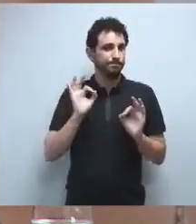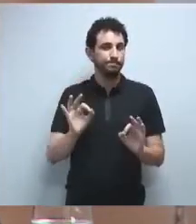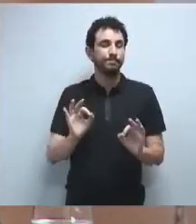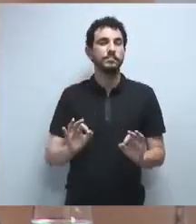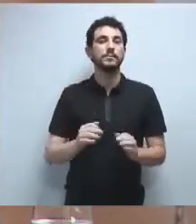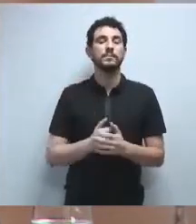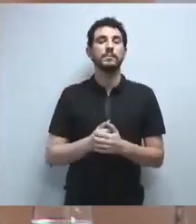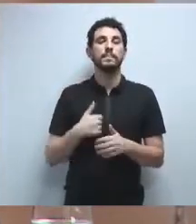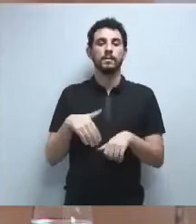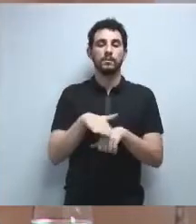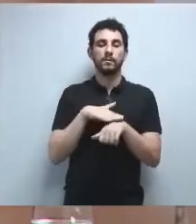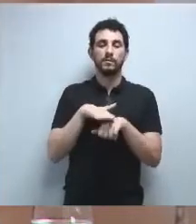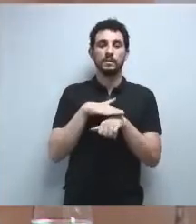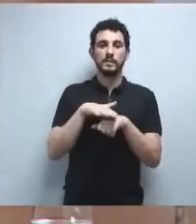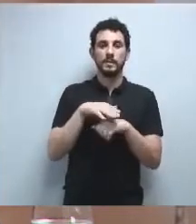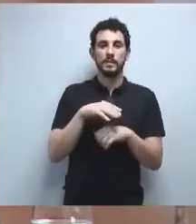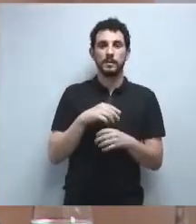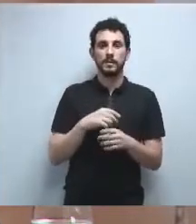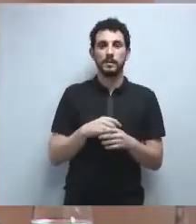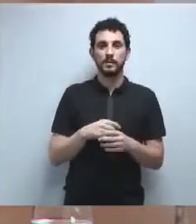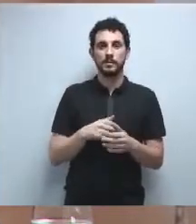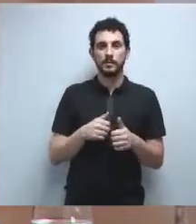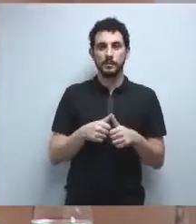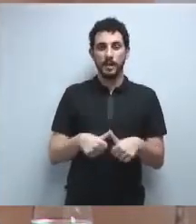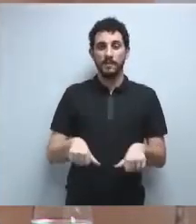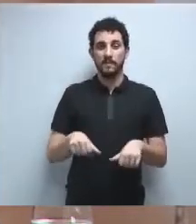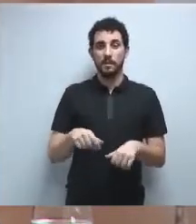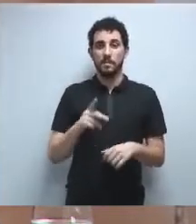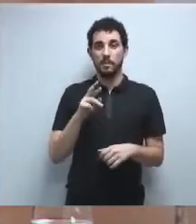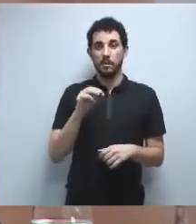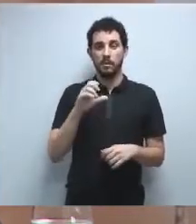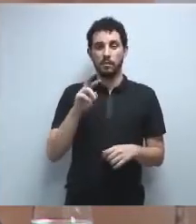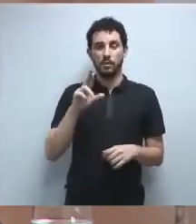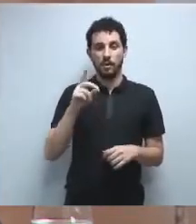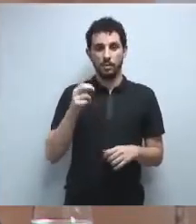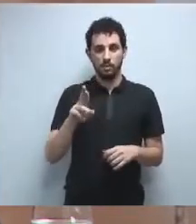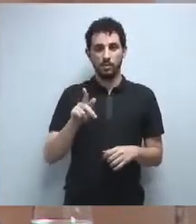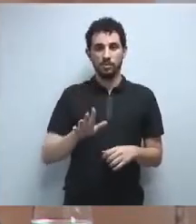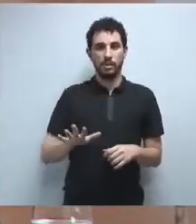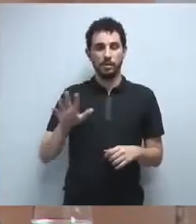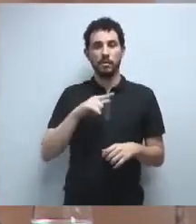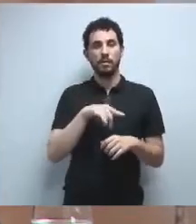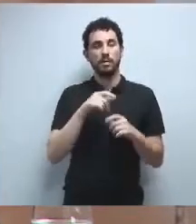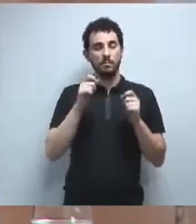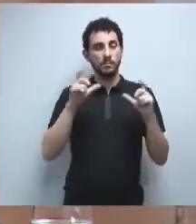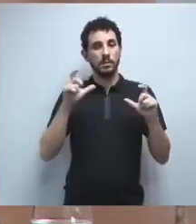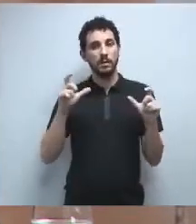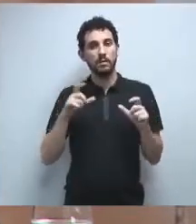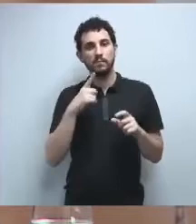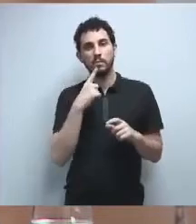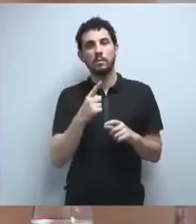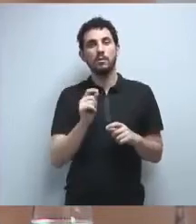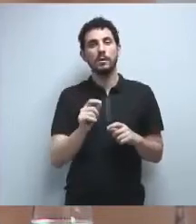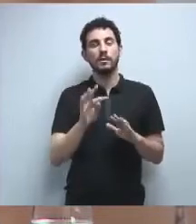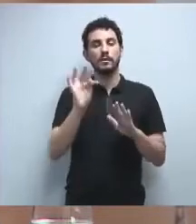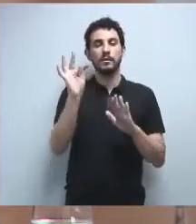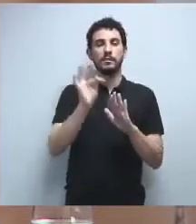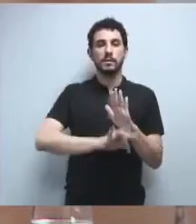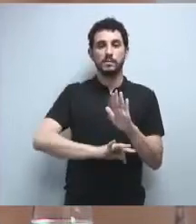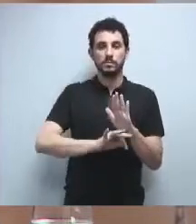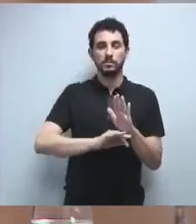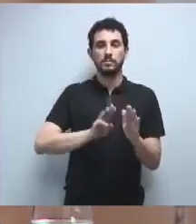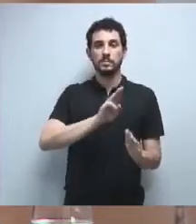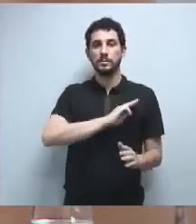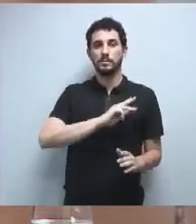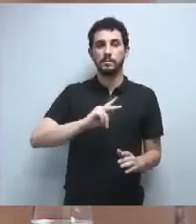numa conversa com meninos pertenço que era procurador geral da república e ele admirava o flu seguiu com esse texto do